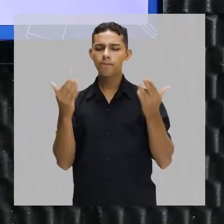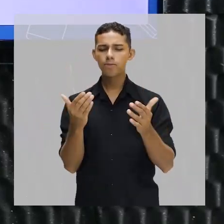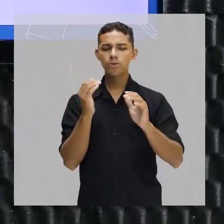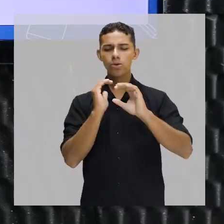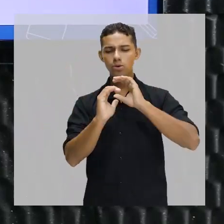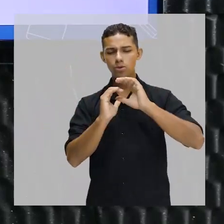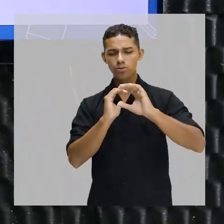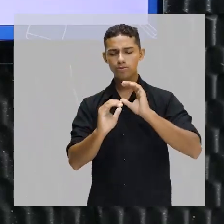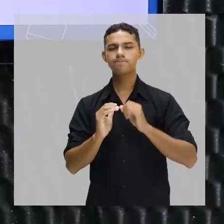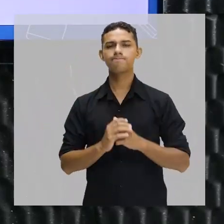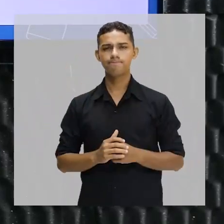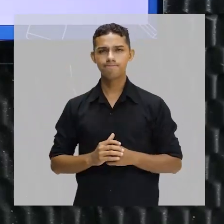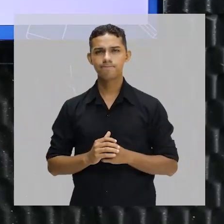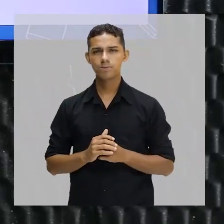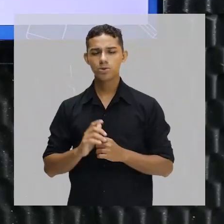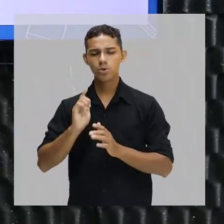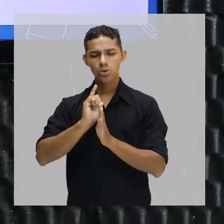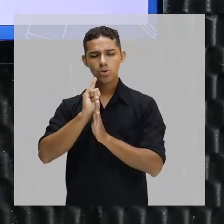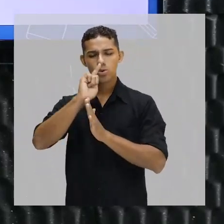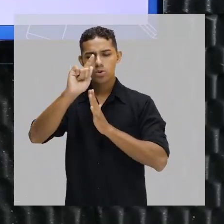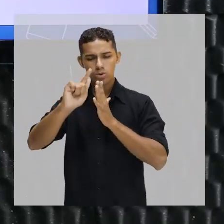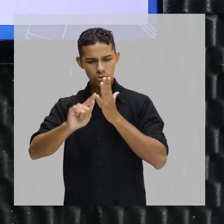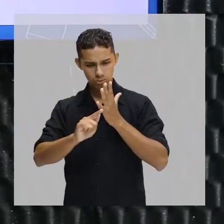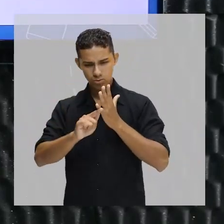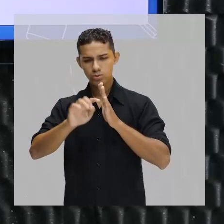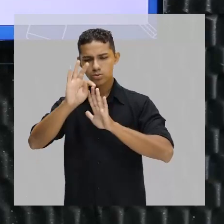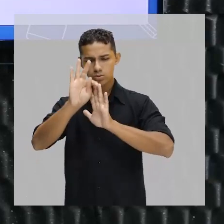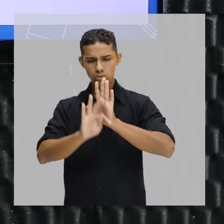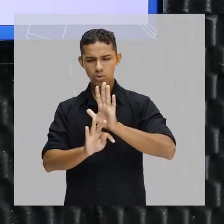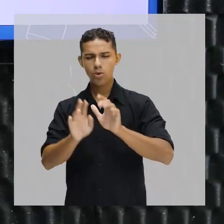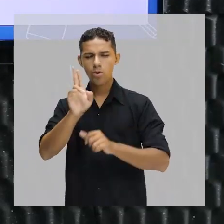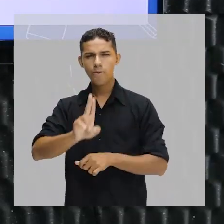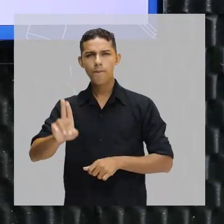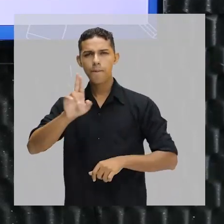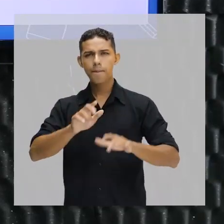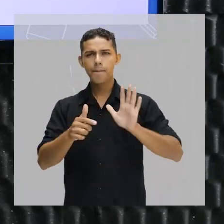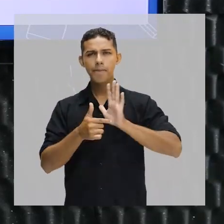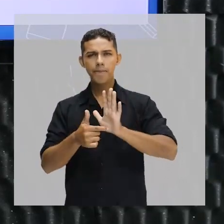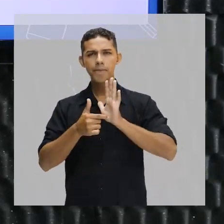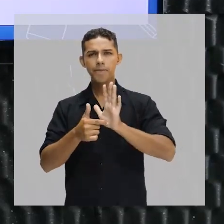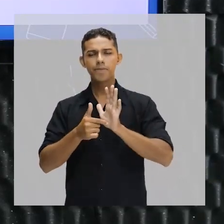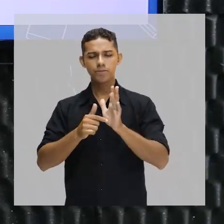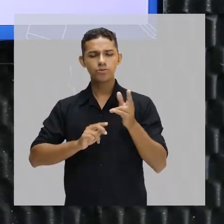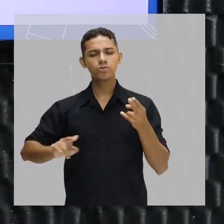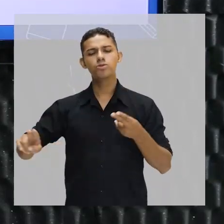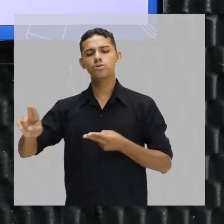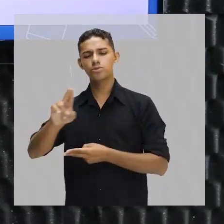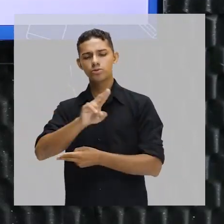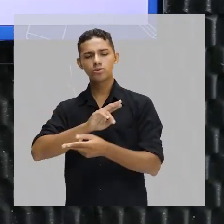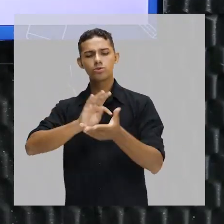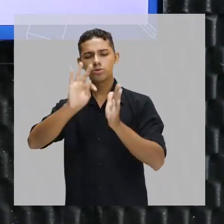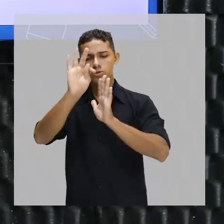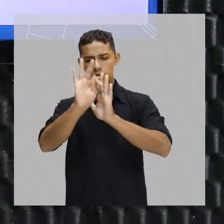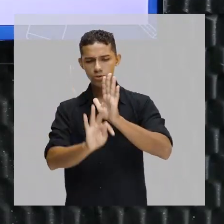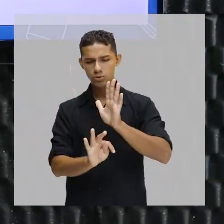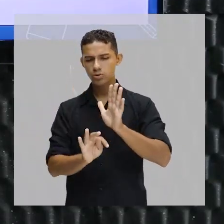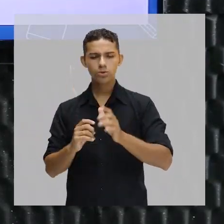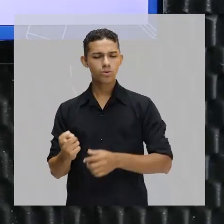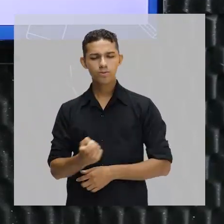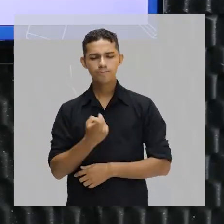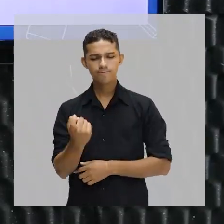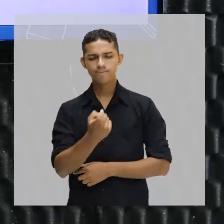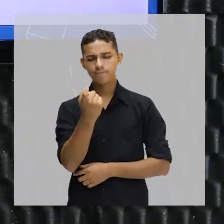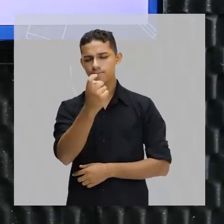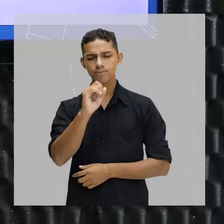comunicativa. Os gêneros textuais representam a universalidade dos textos, por isso eles são entendidos como infinitos. Por